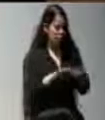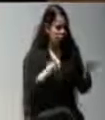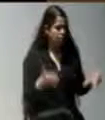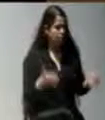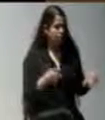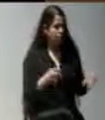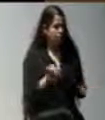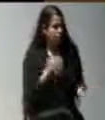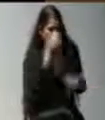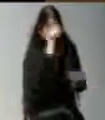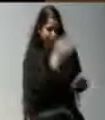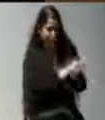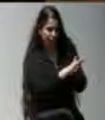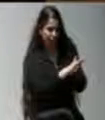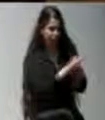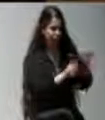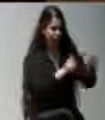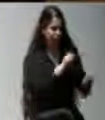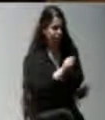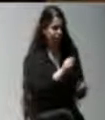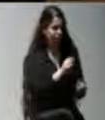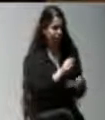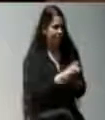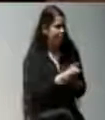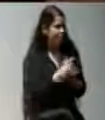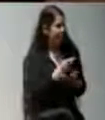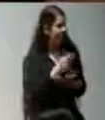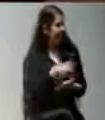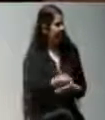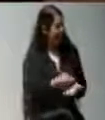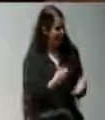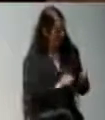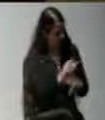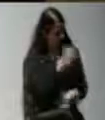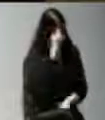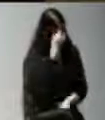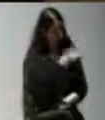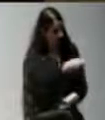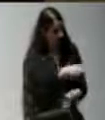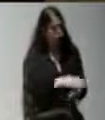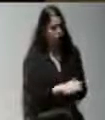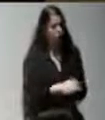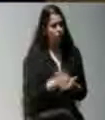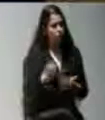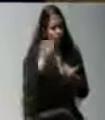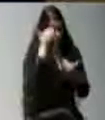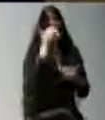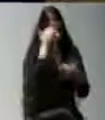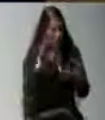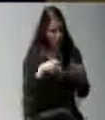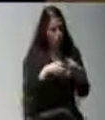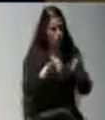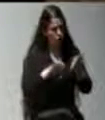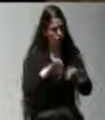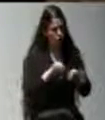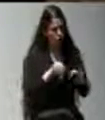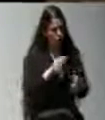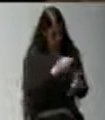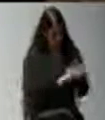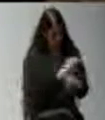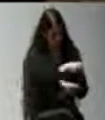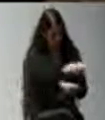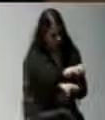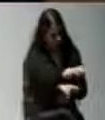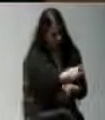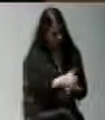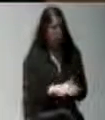agradecer muito, muito as grandes pessoas que organizaram esse evento, especialmente os